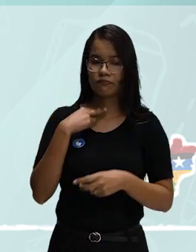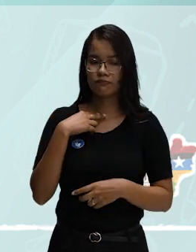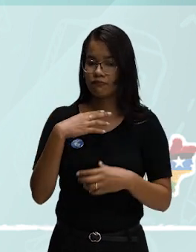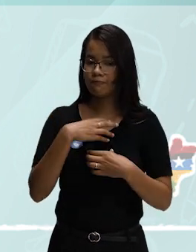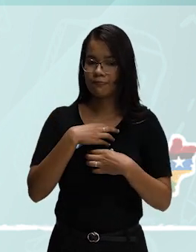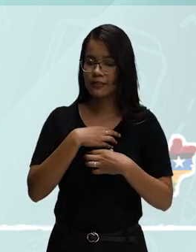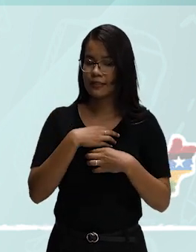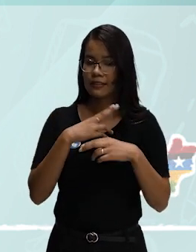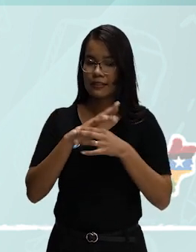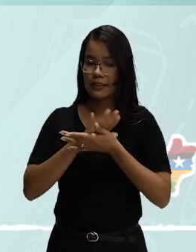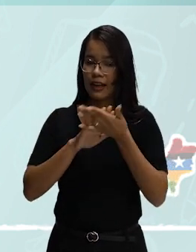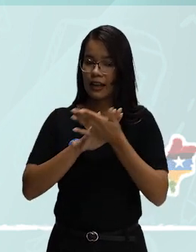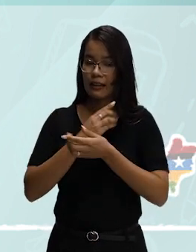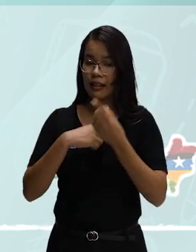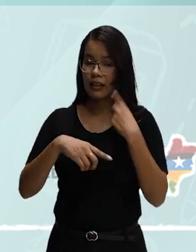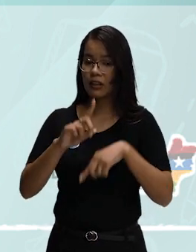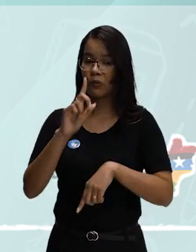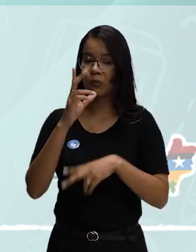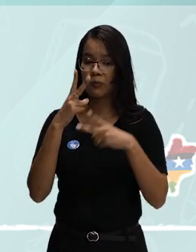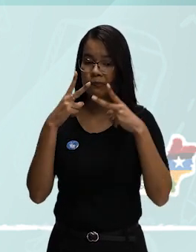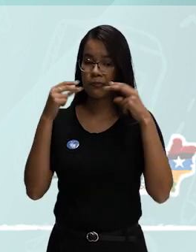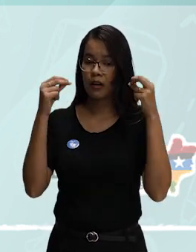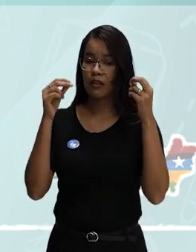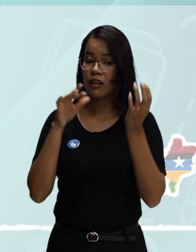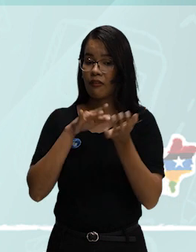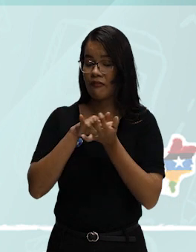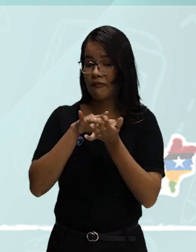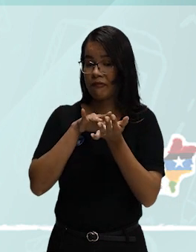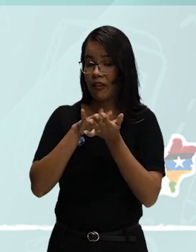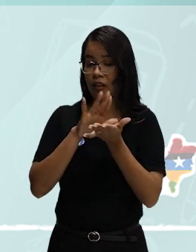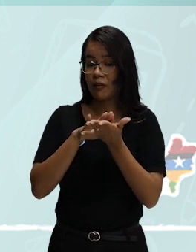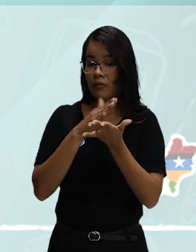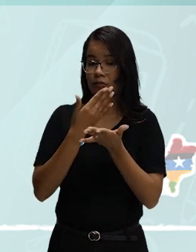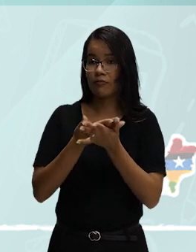interpretação de que o bichano fizer um totó,